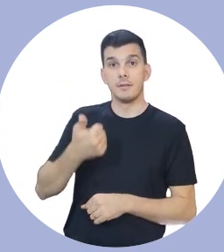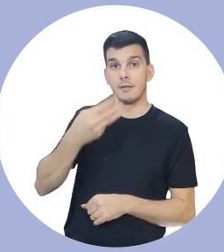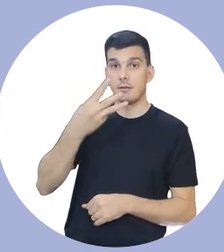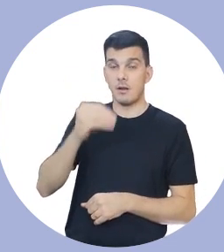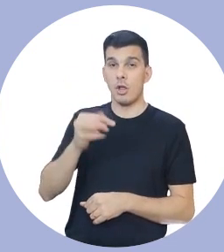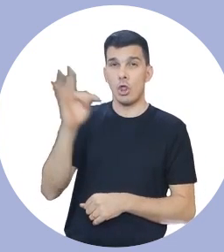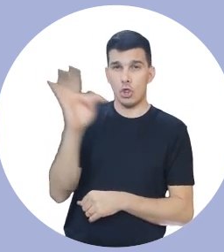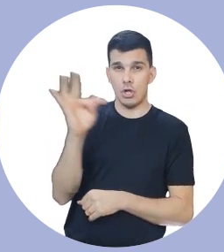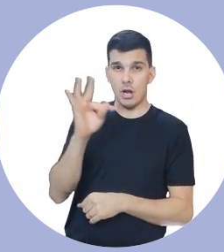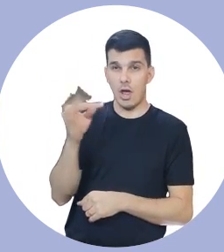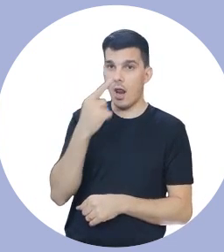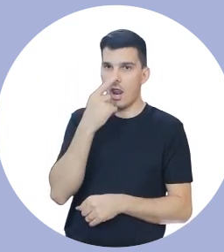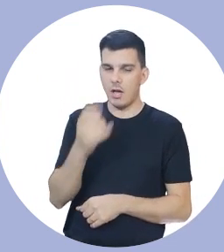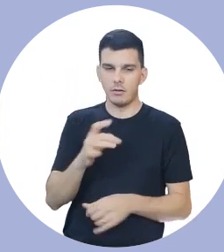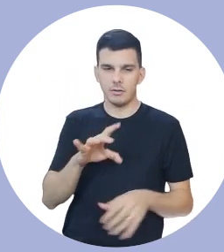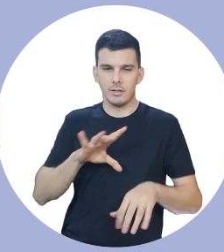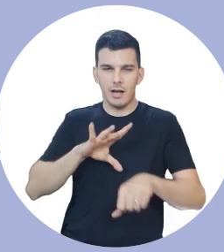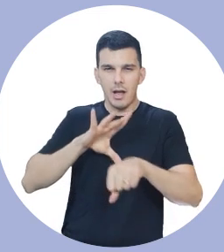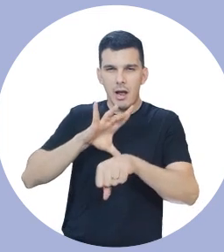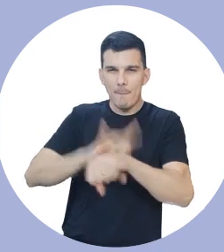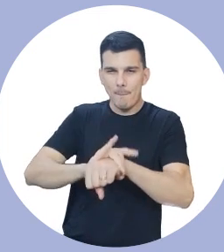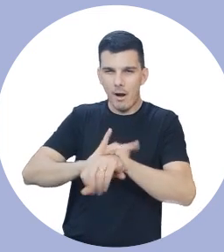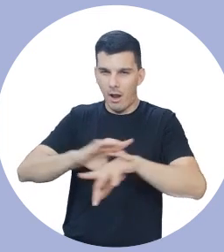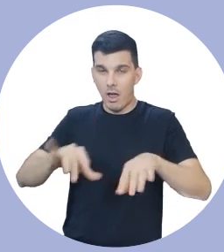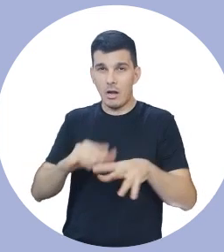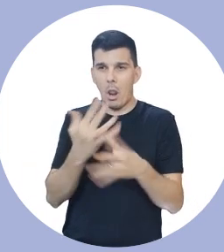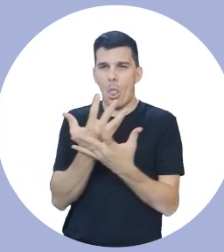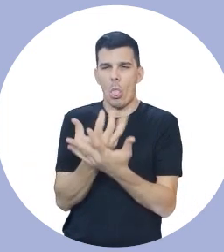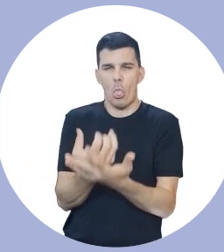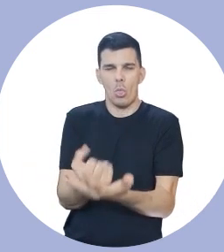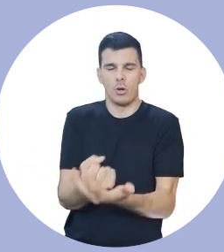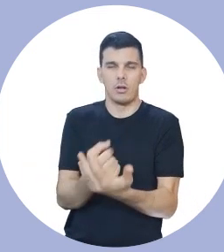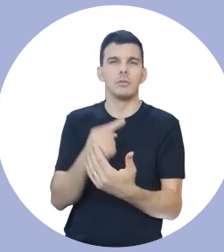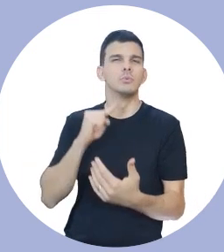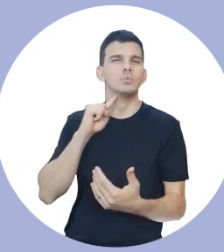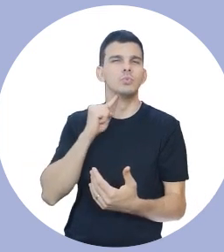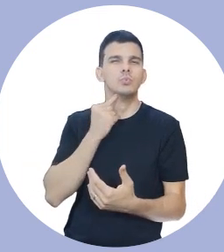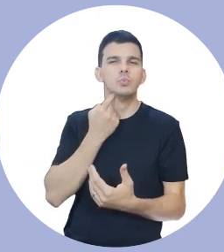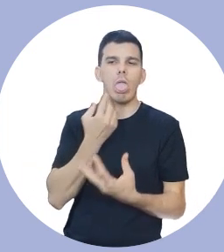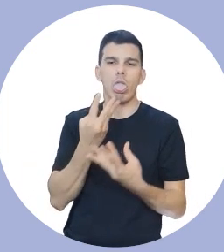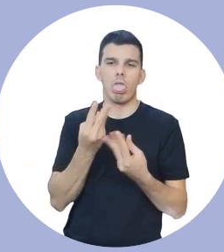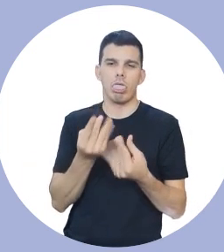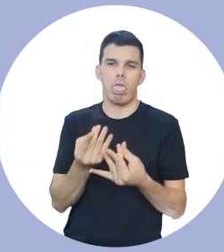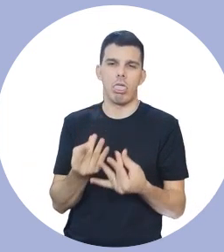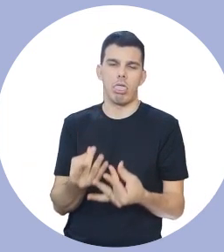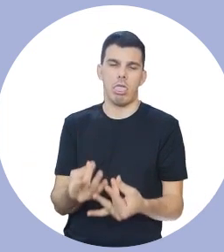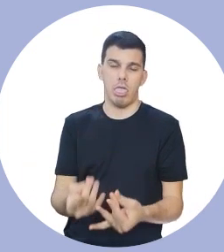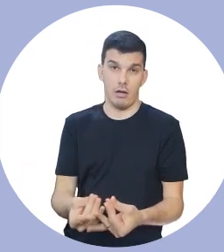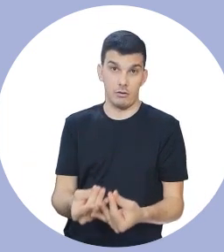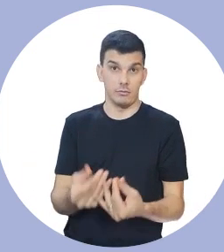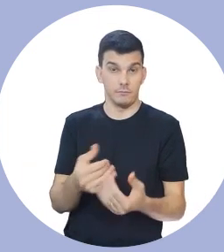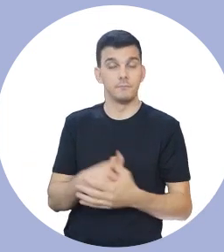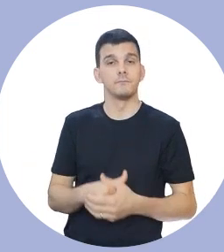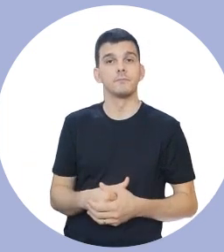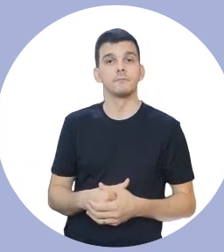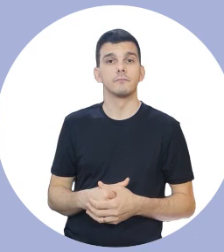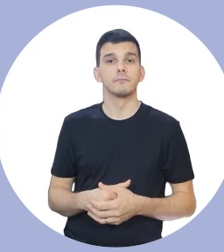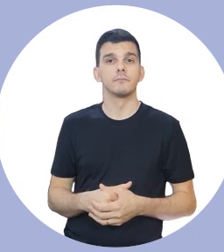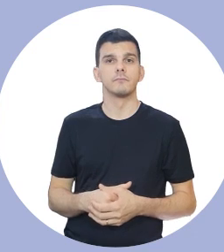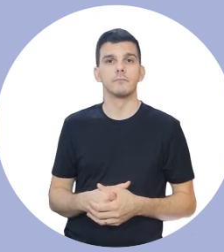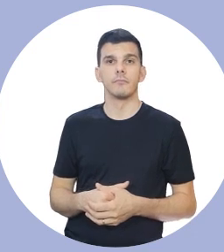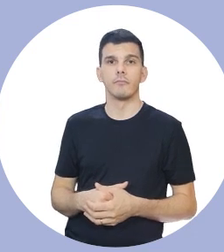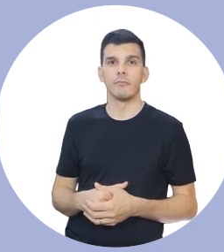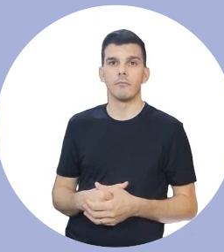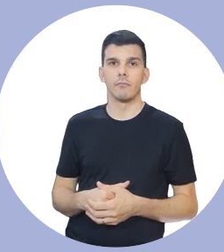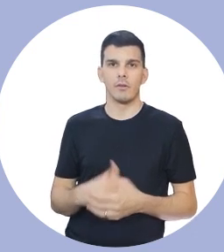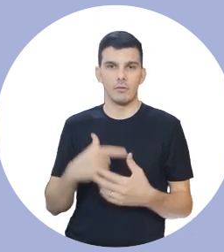130 toneladas de lixo e contaminava a região com o seu chorume, é o líquido derivado da decomposição de compostos orgânicos dentro do